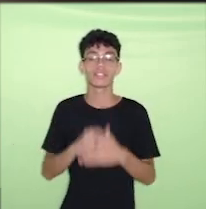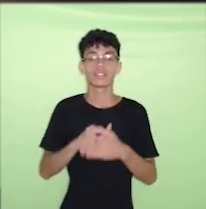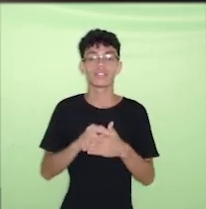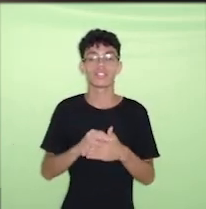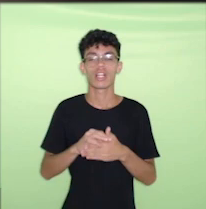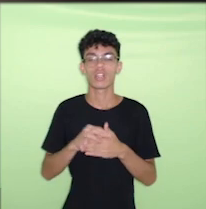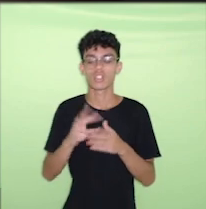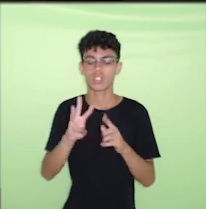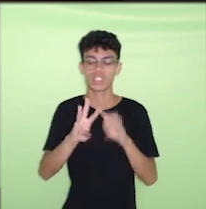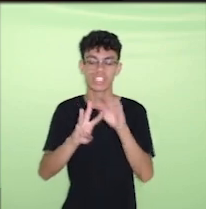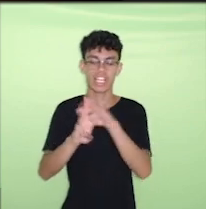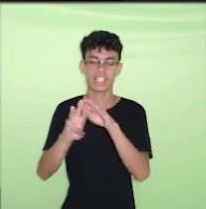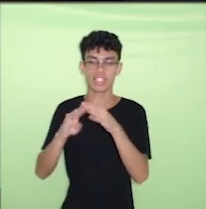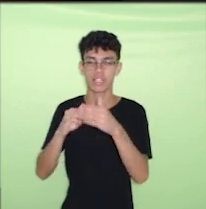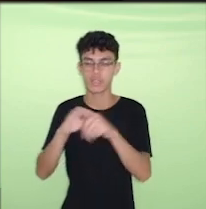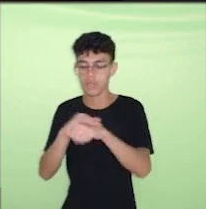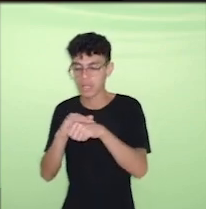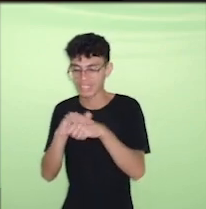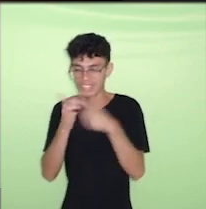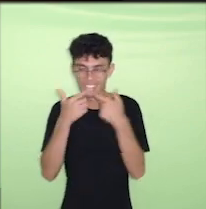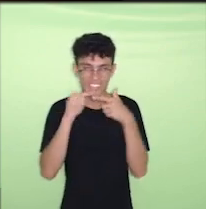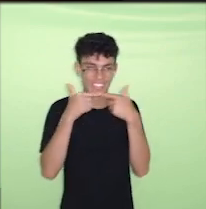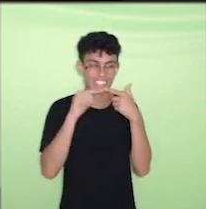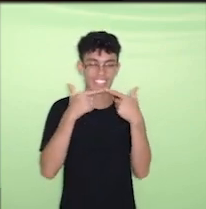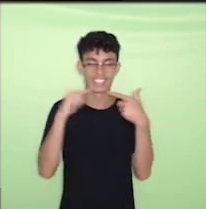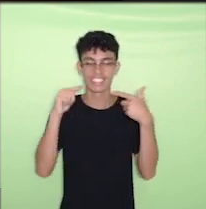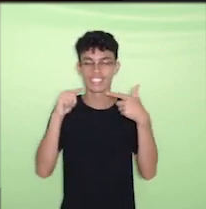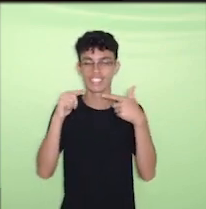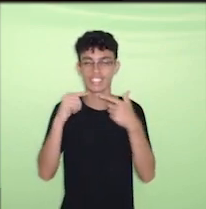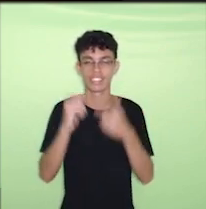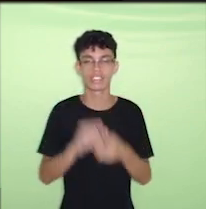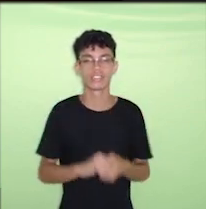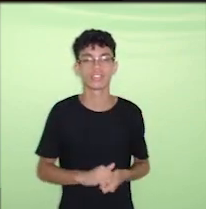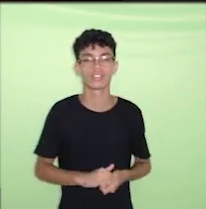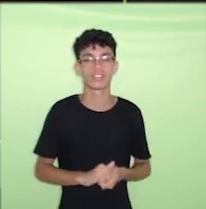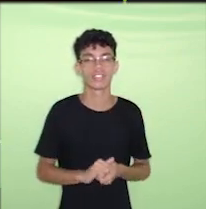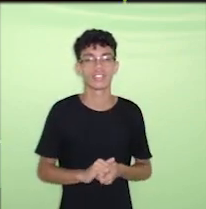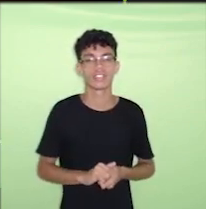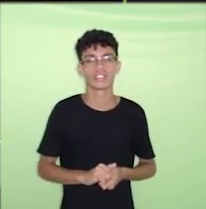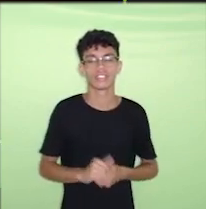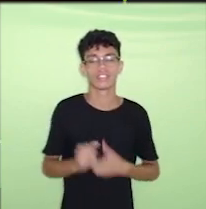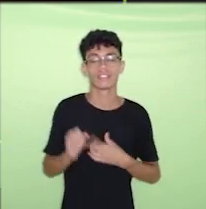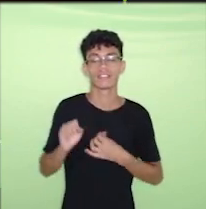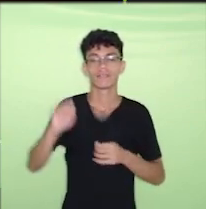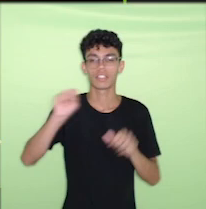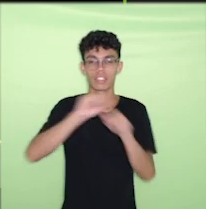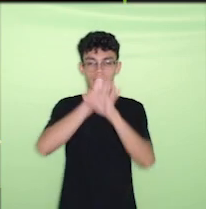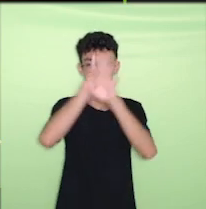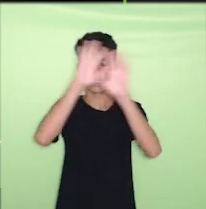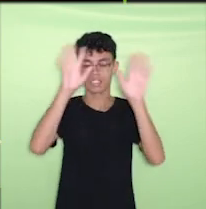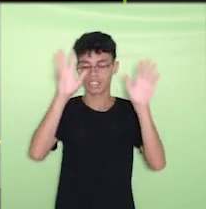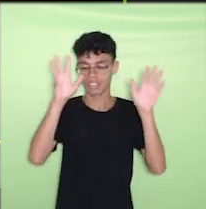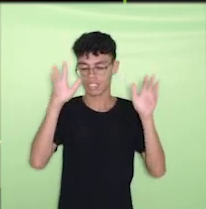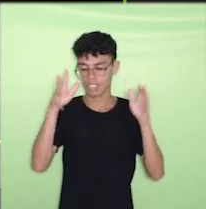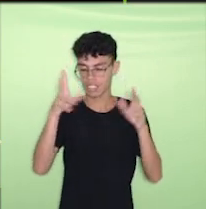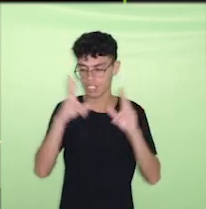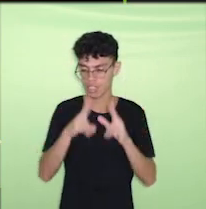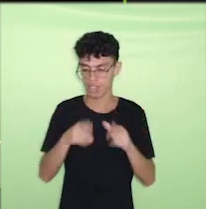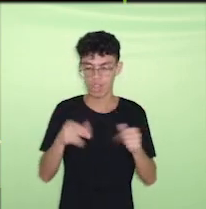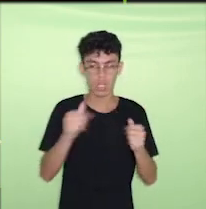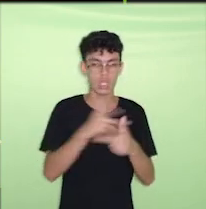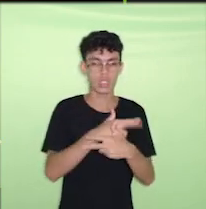bispo cochicham e riem algumas vezes moderadamente. Seria clara como coisa